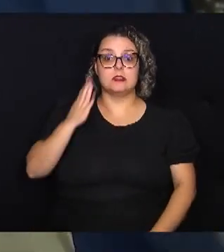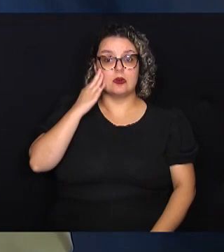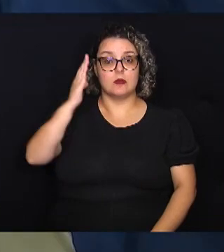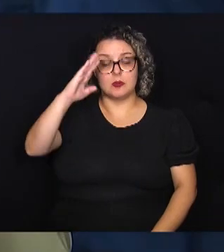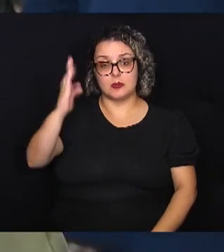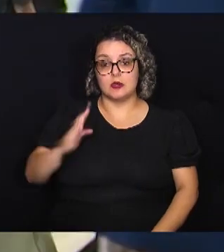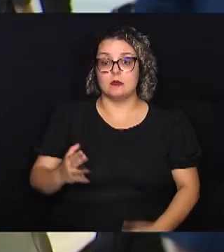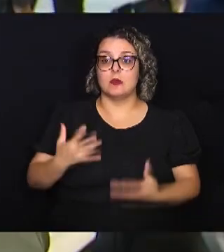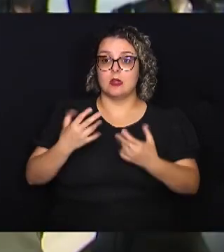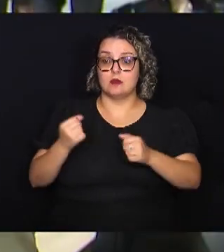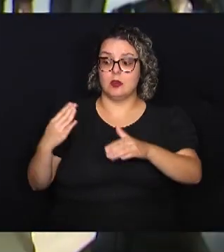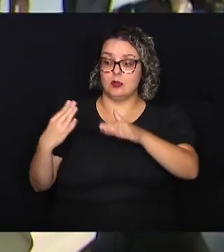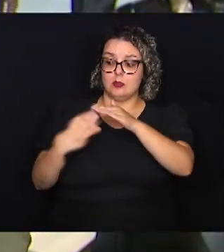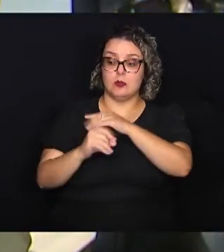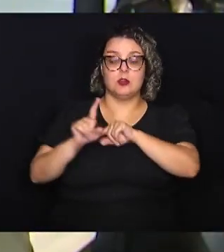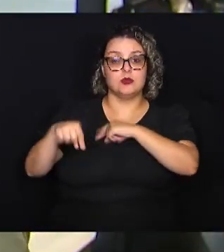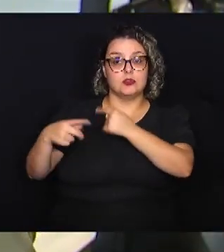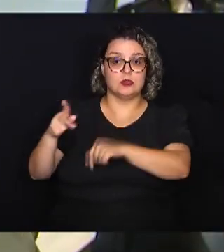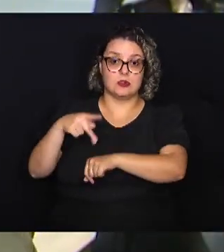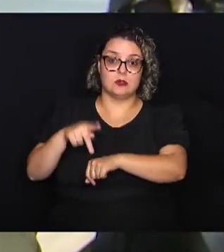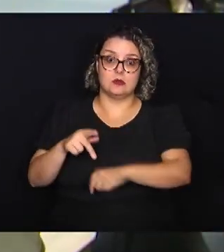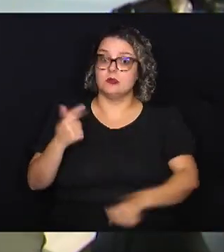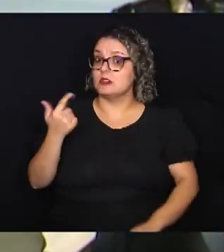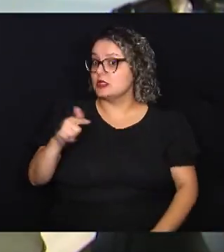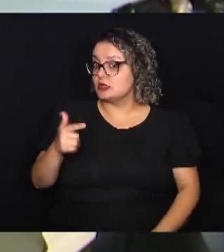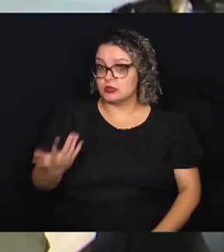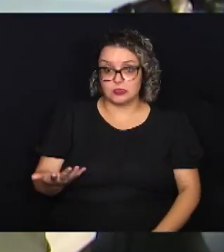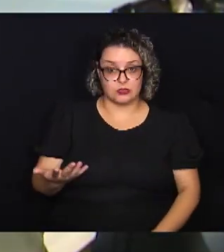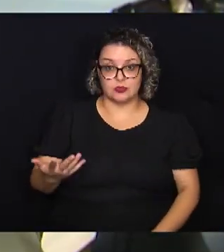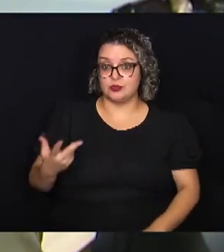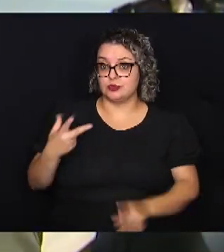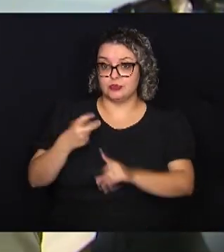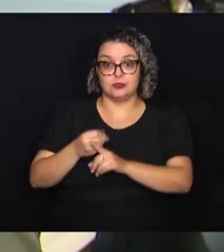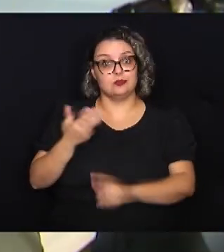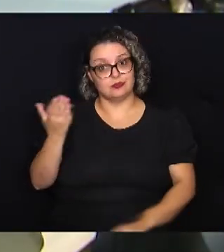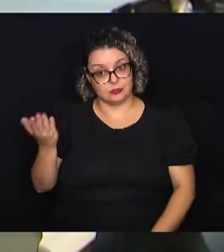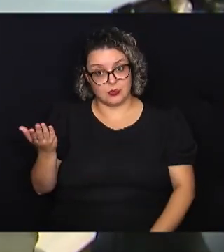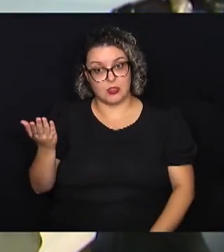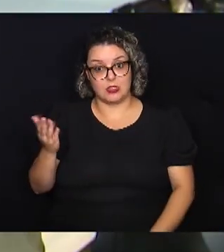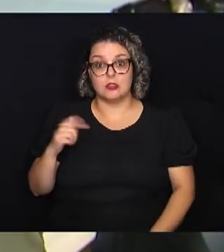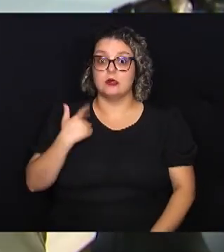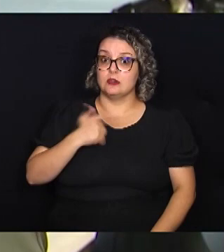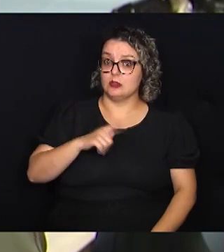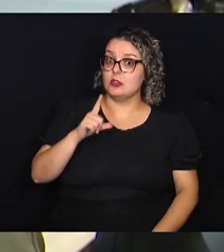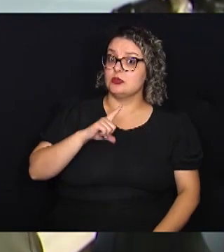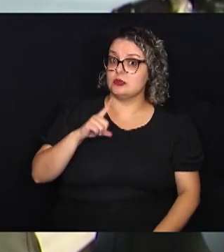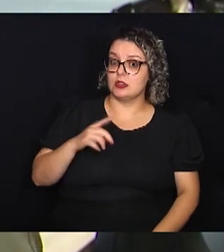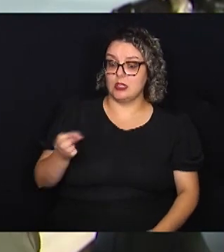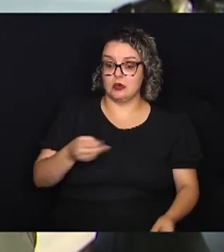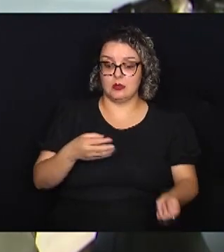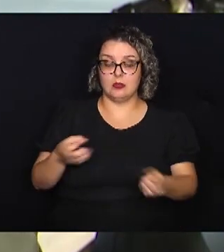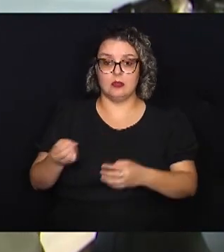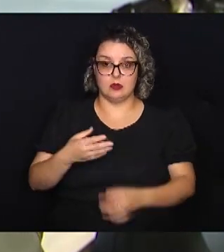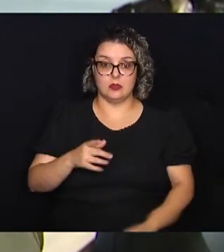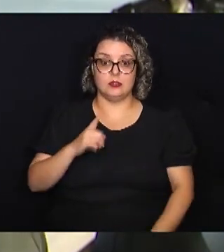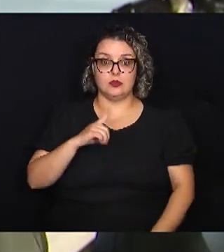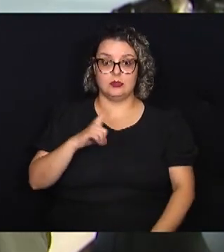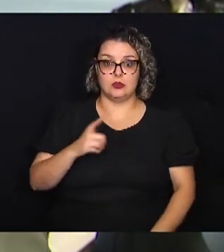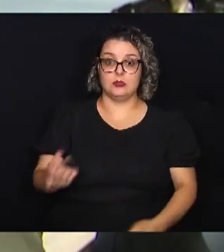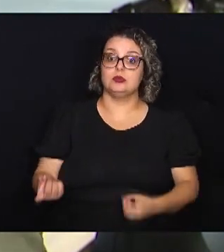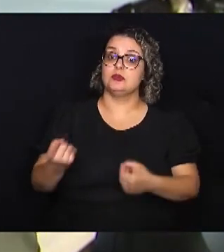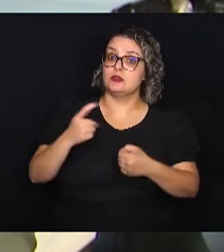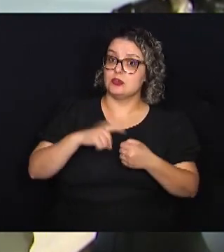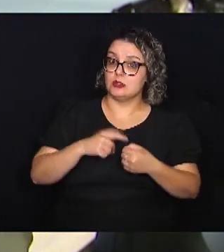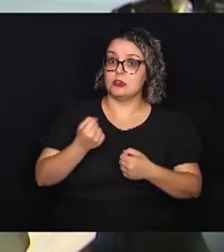muitos imigrantes de outros países onde não há cobertura vacinal, né? Então, nós já tivemos recentemente casos, né, de voltar